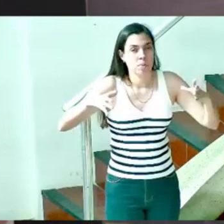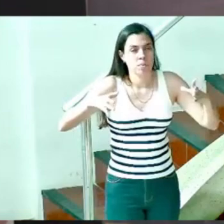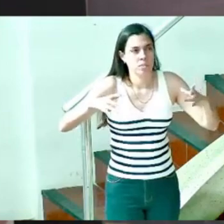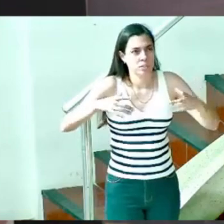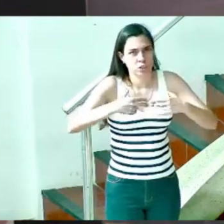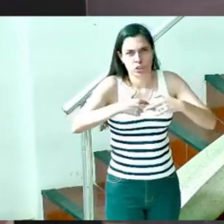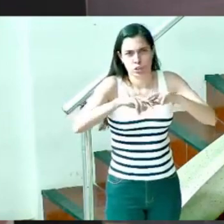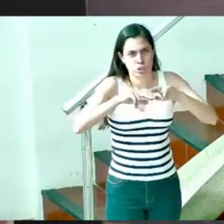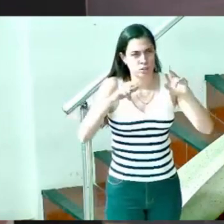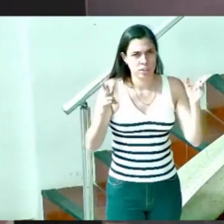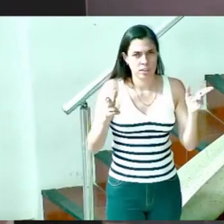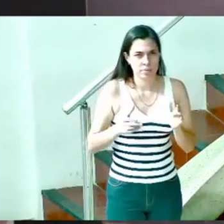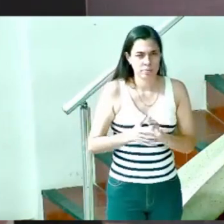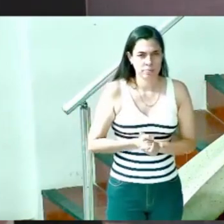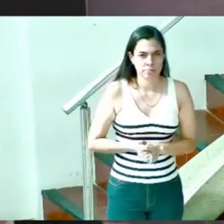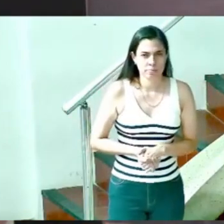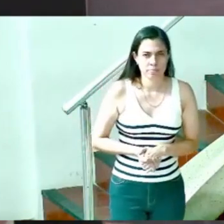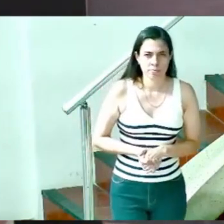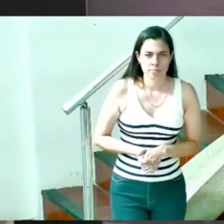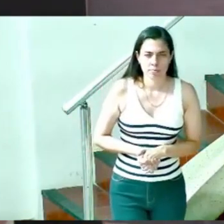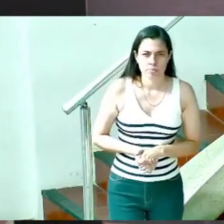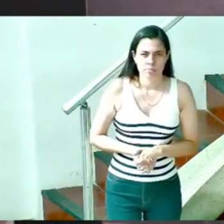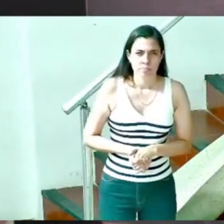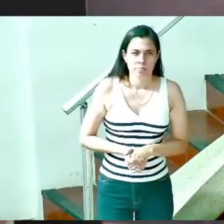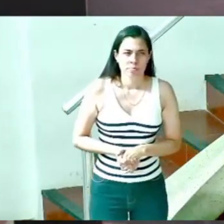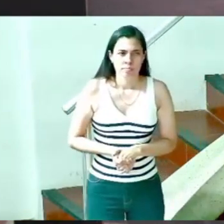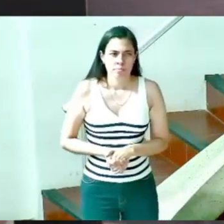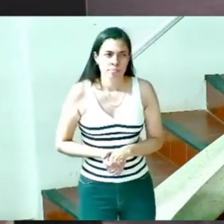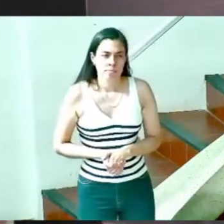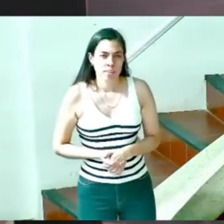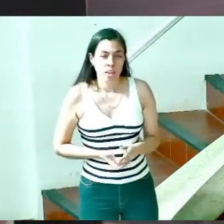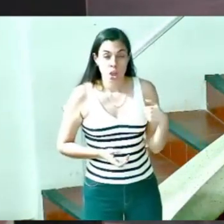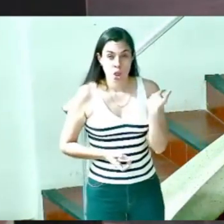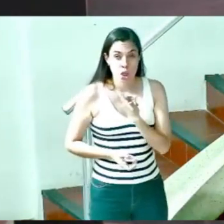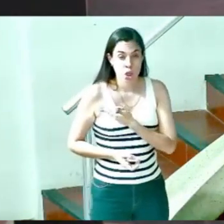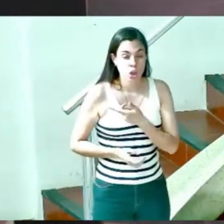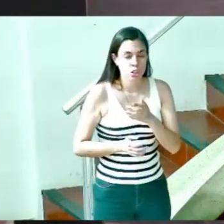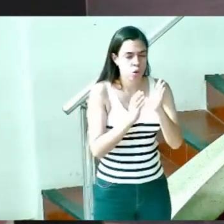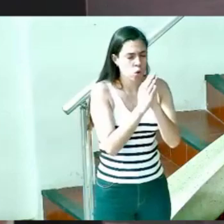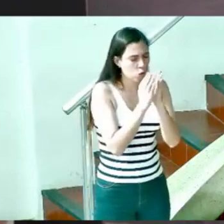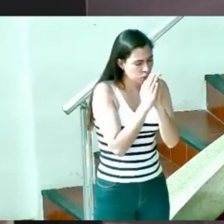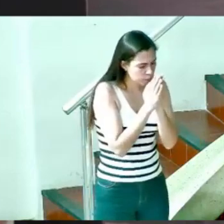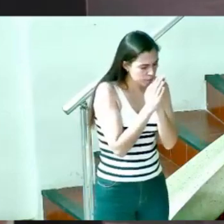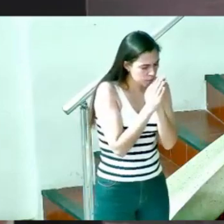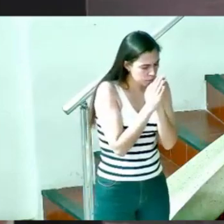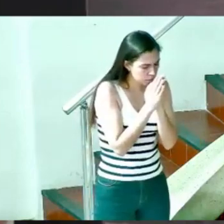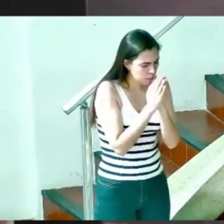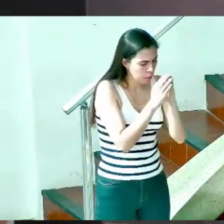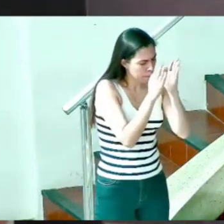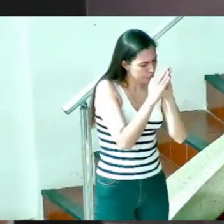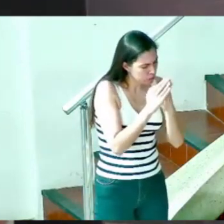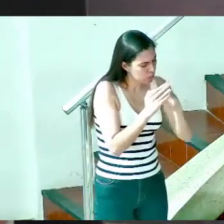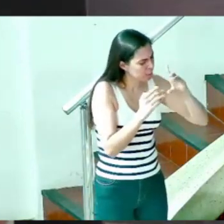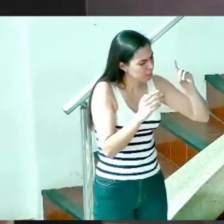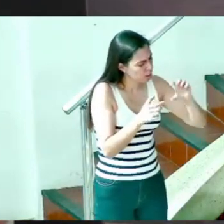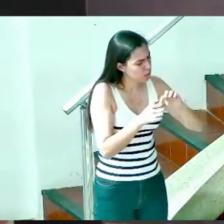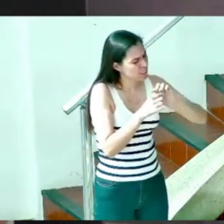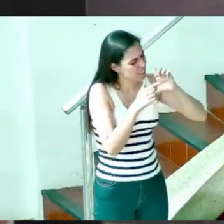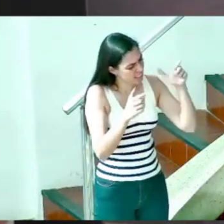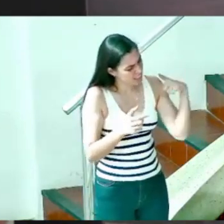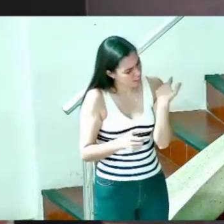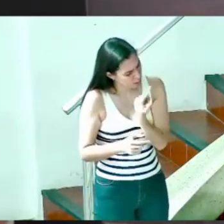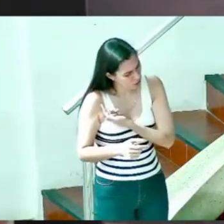tanto para orarmos pedindo a Deus para nos livrar das tentações, quanto para nos